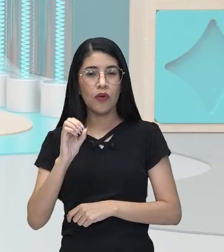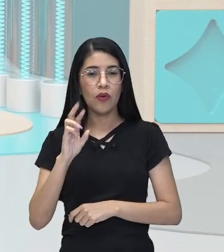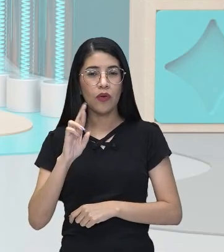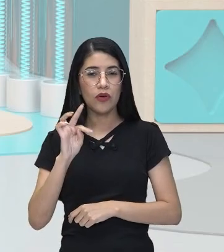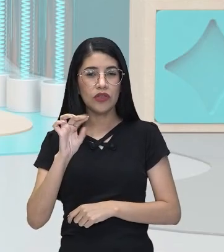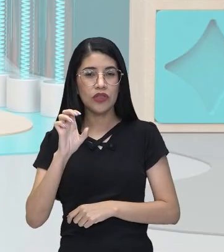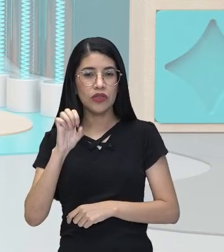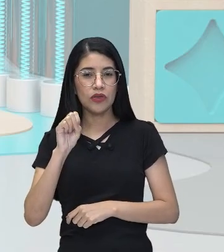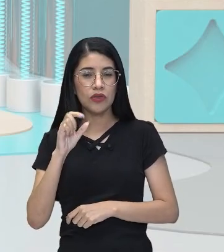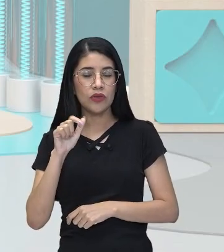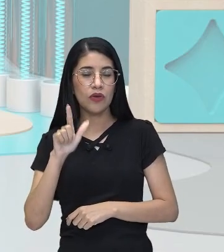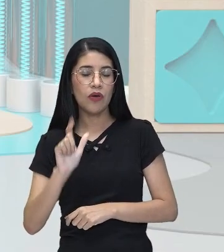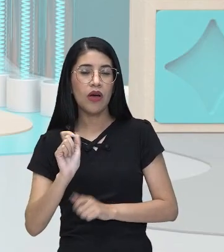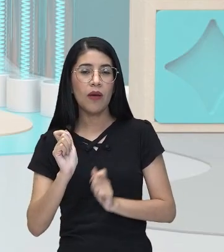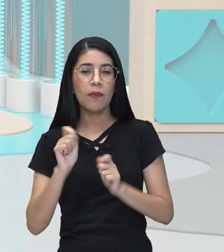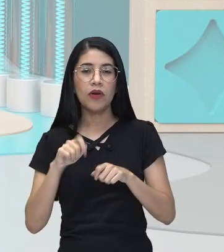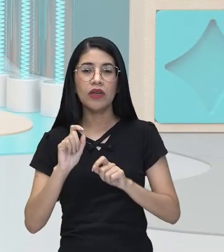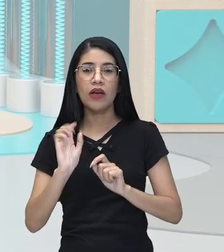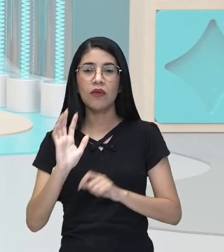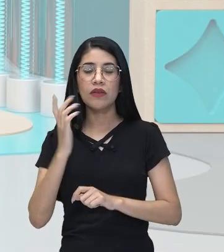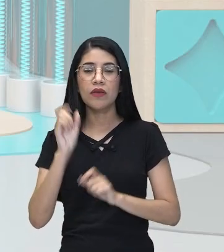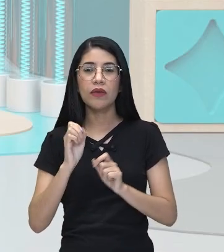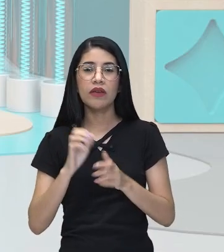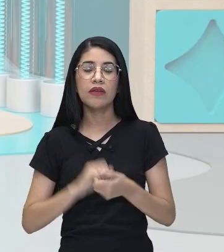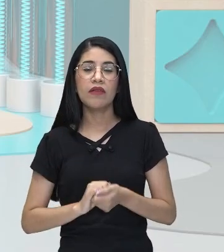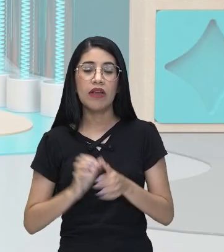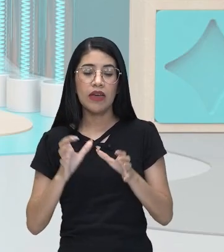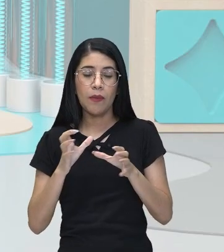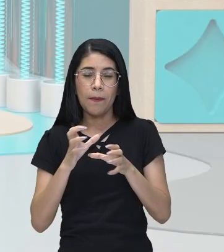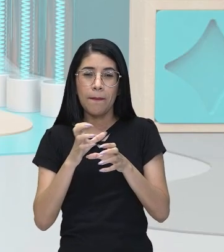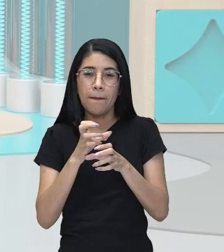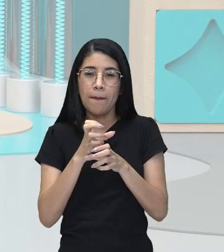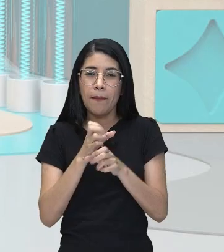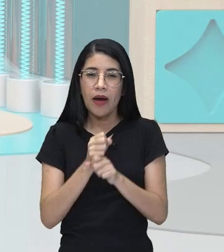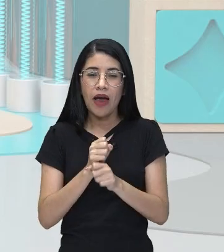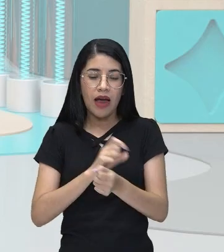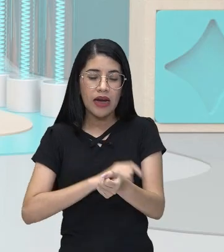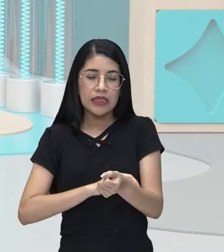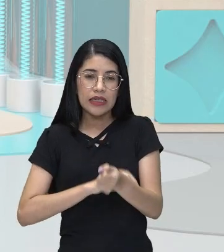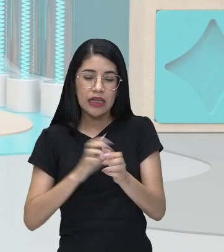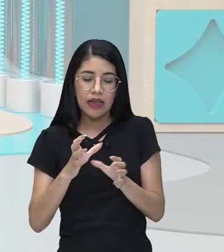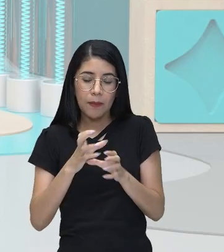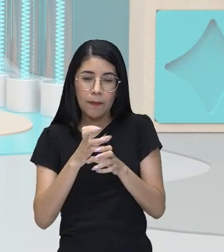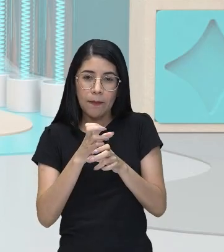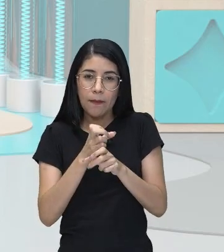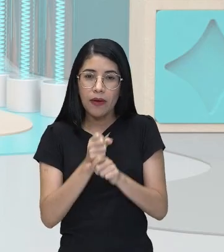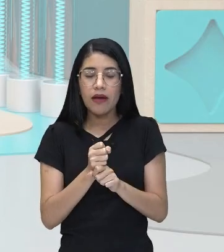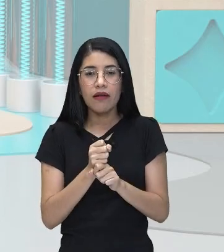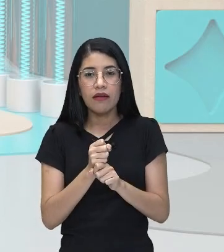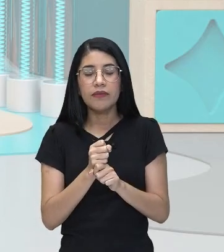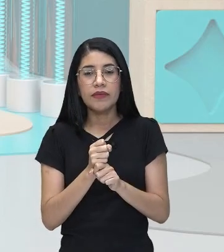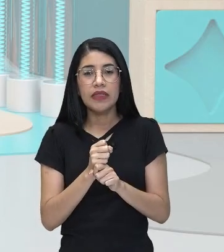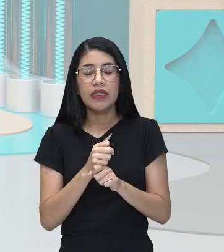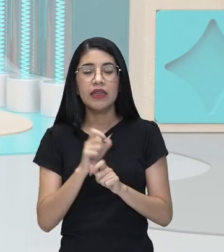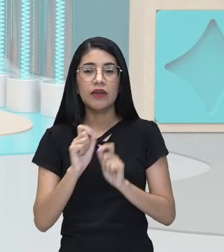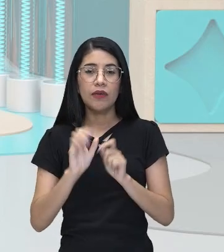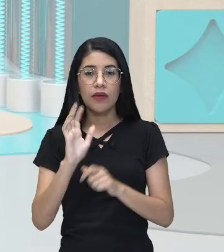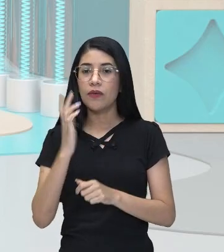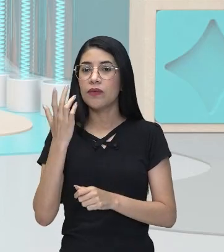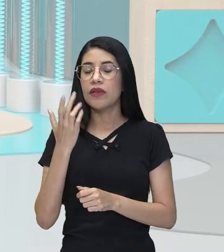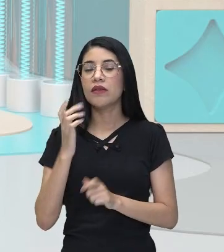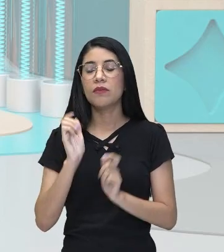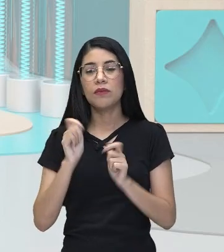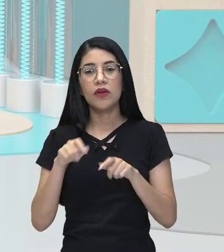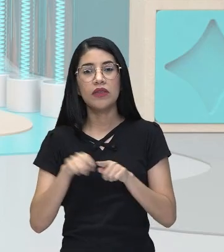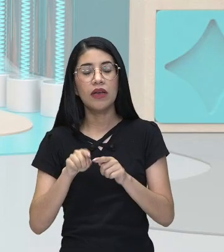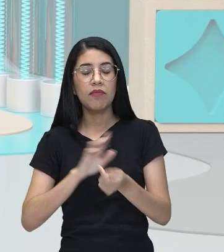que pode fazer o quê? Isso aqui na artéria, ó, vai fechar a sua artéria, vai contrair ela. E aí, né, você pode